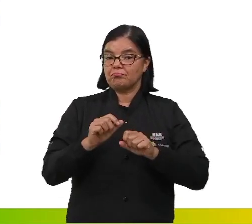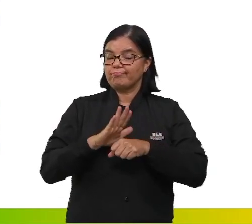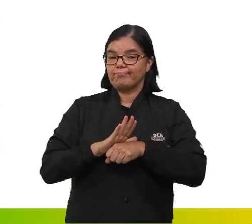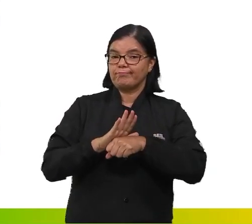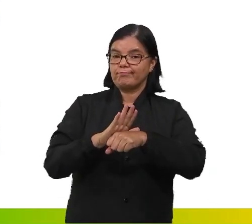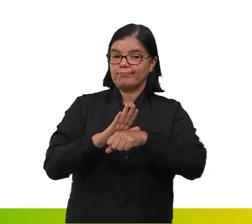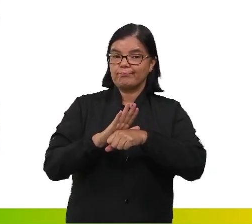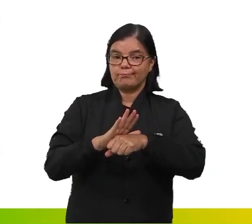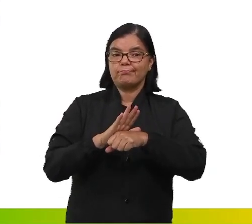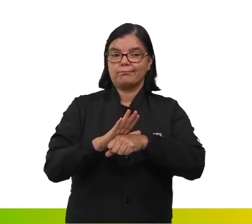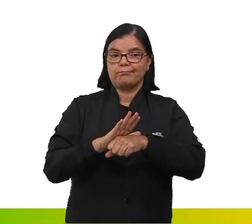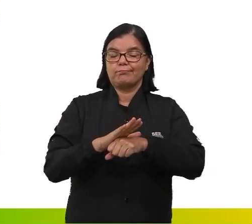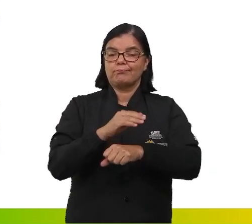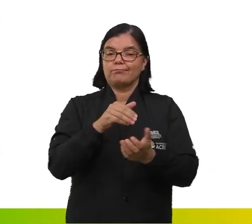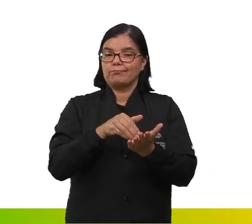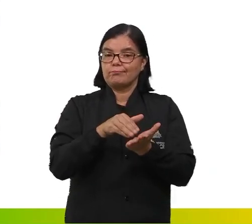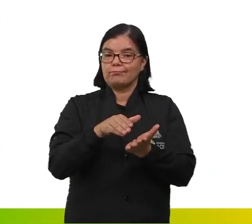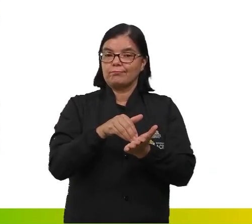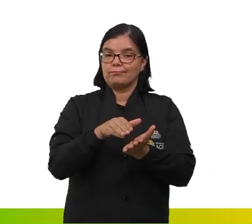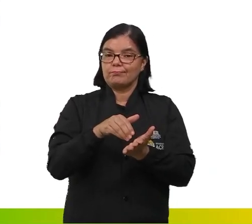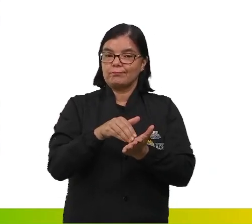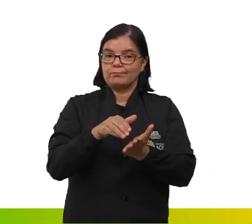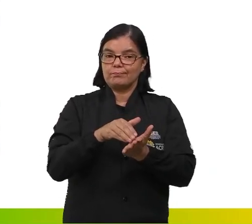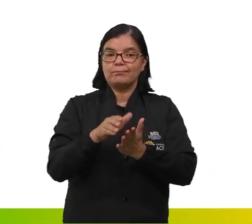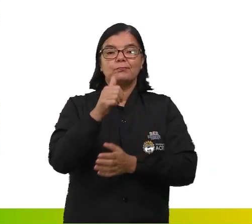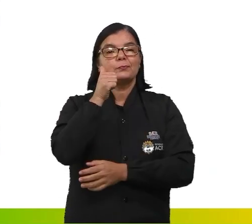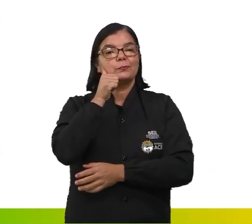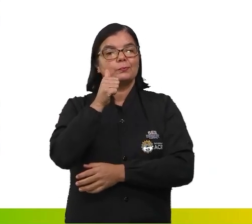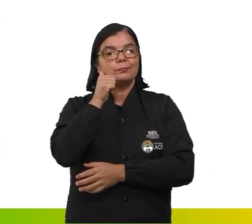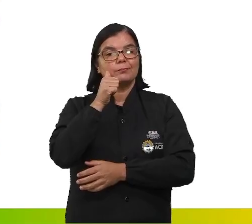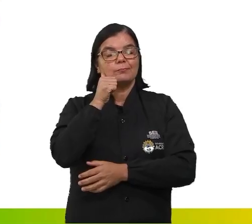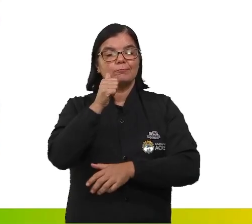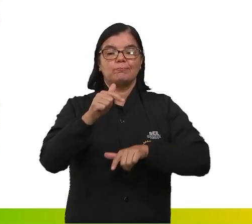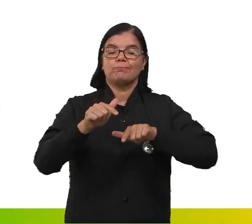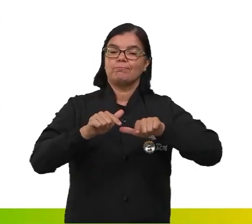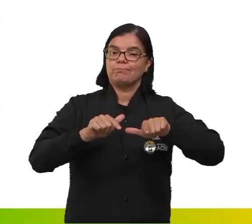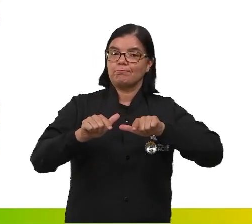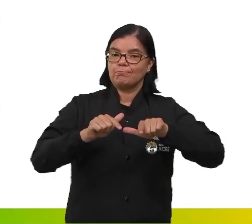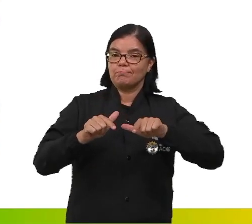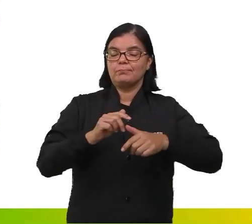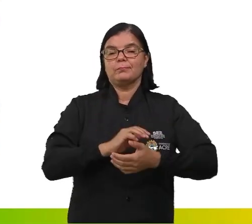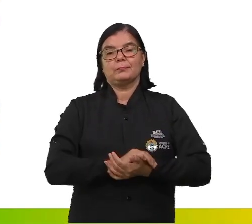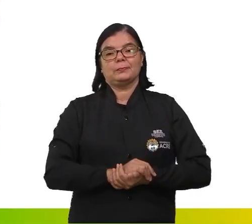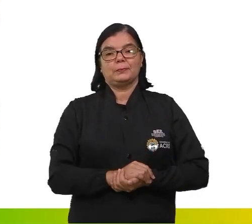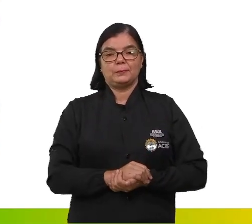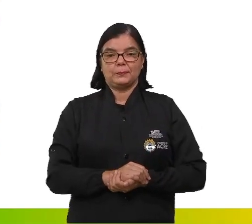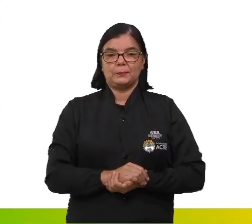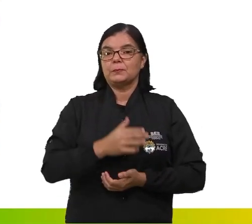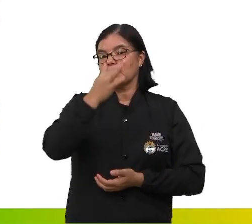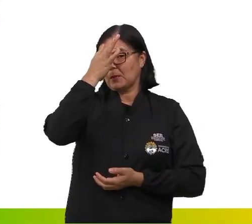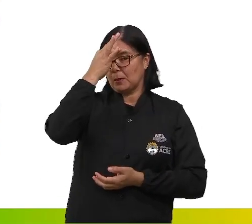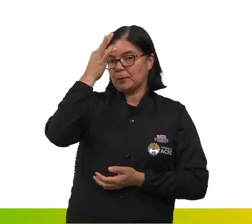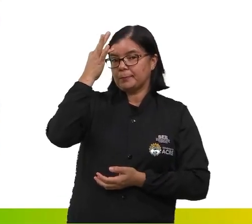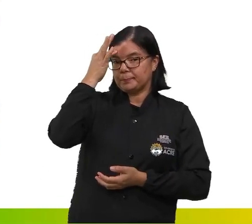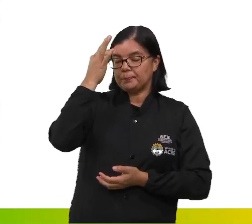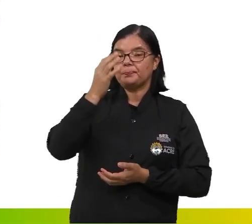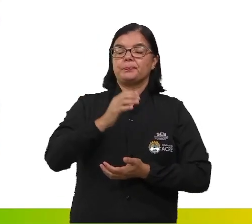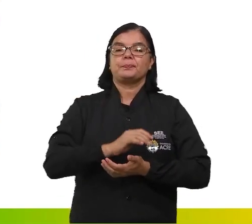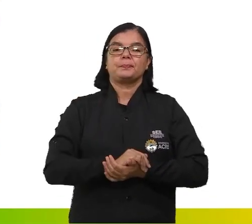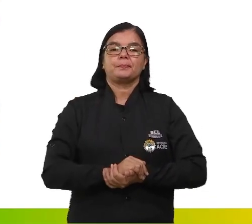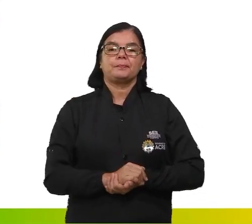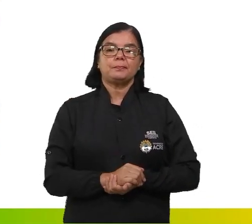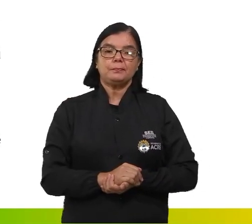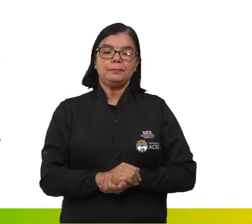pode ter contribuído para a exclusão das mulheres do campo filosófico, do campo